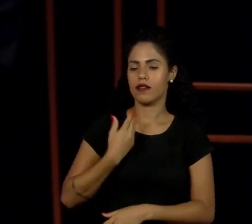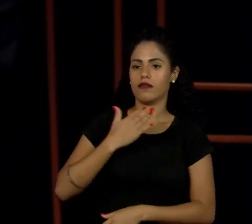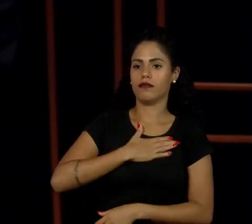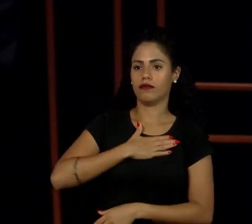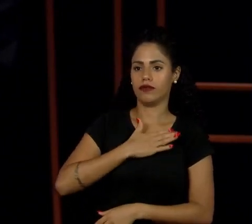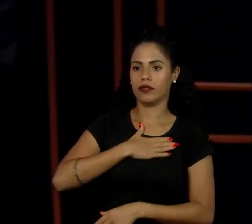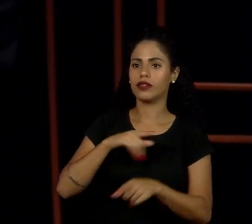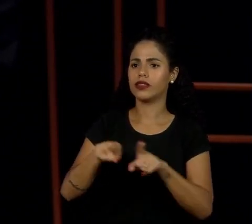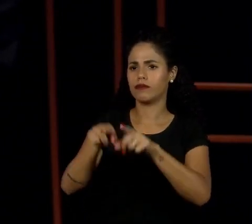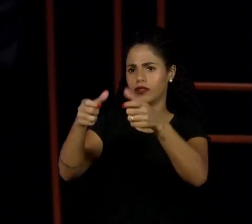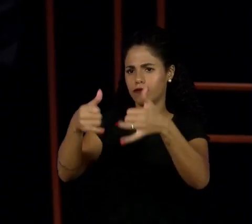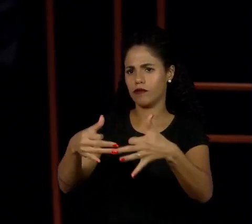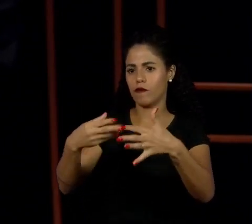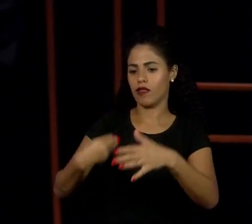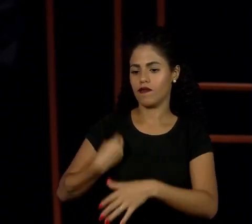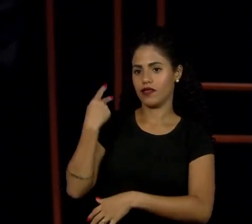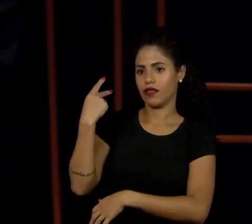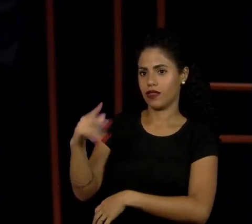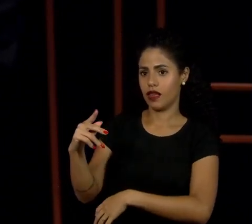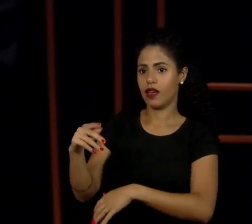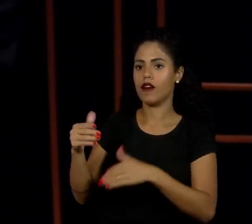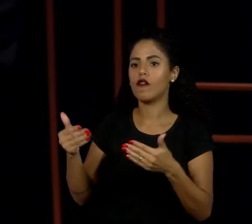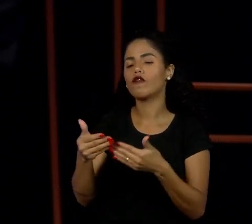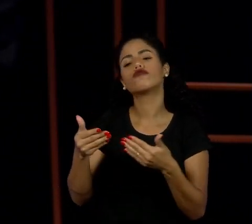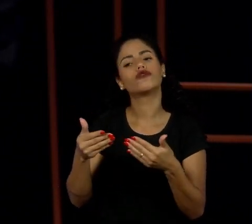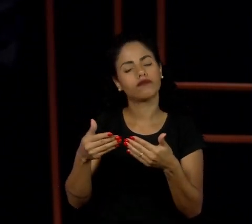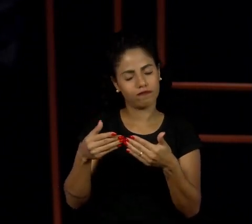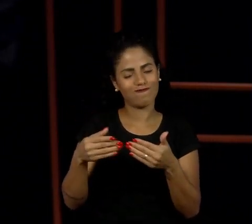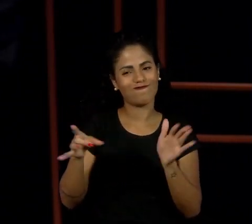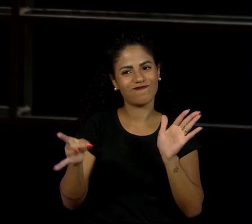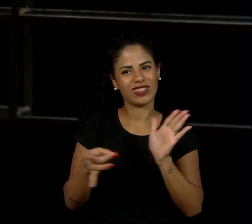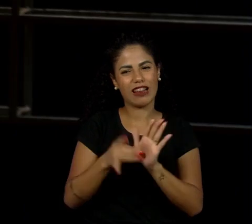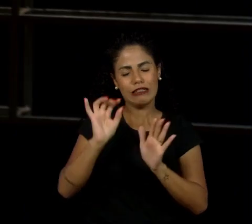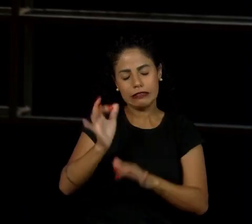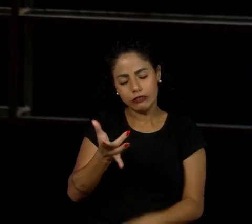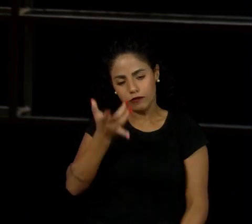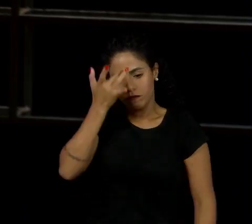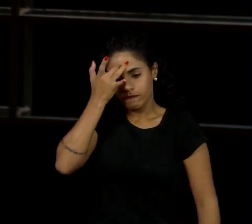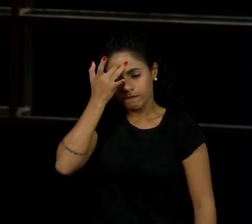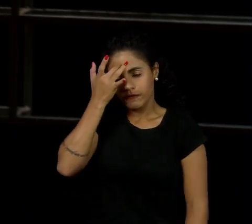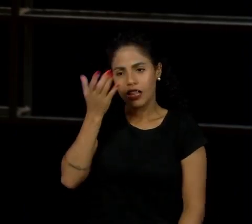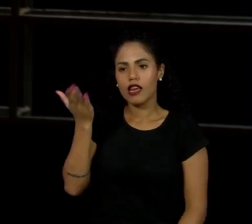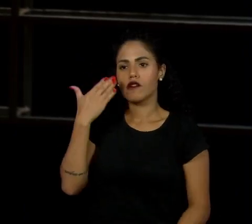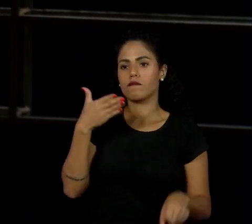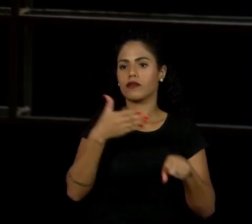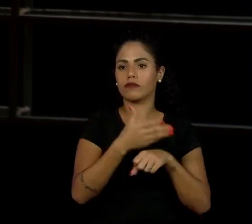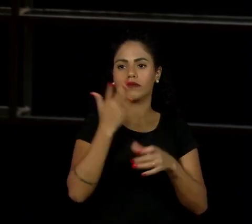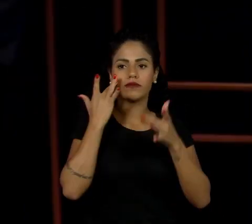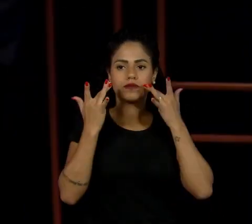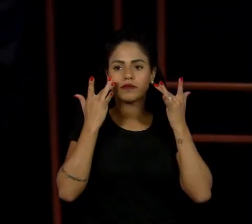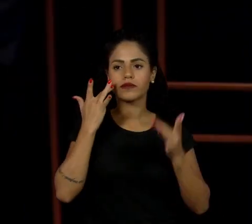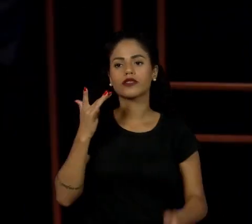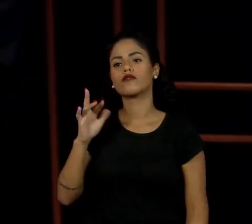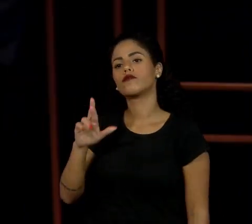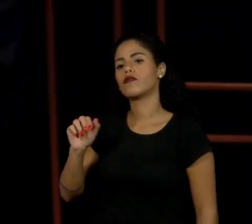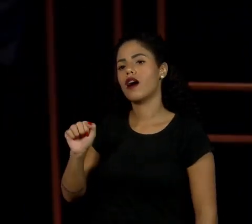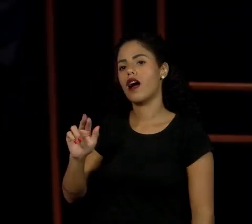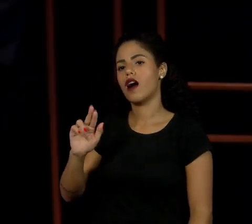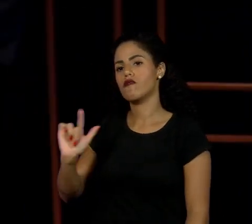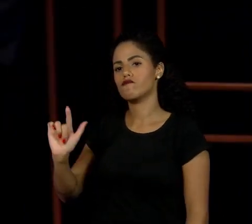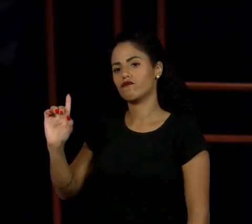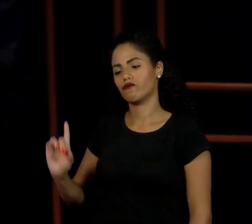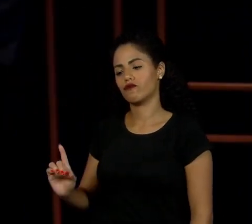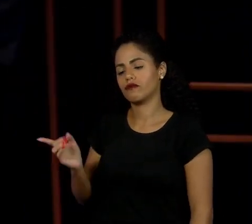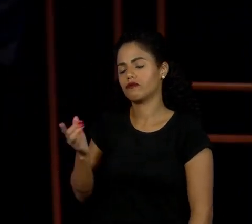e ela disse também que foi na vida dela. Hoje ela não disse isso, mas eu me lembro que ela estava fazendo uma peça com o Raul Cortez aqui e ela falou